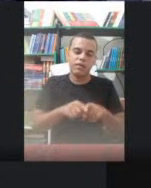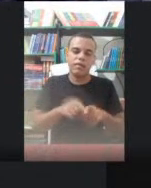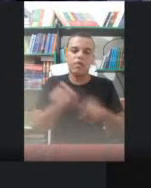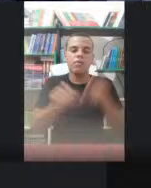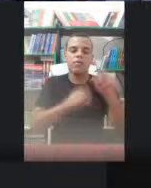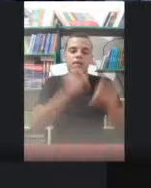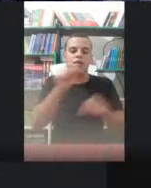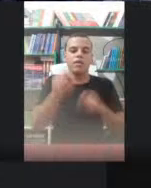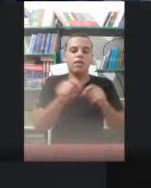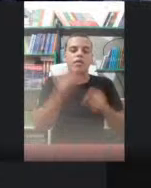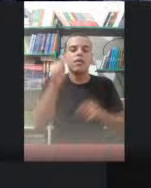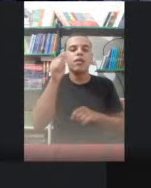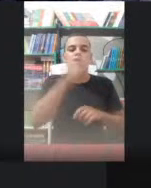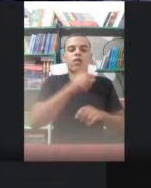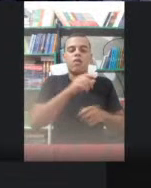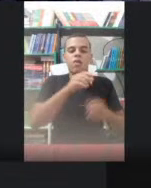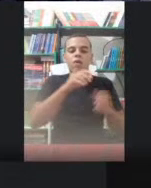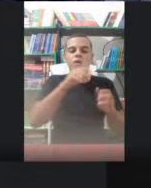eles pouco se